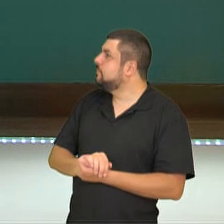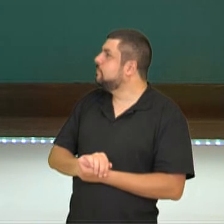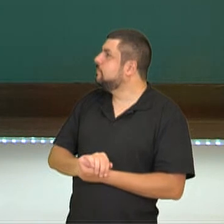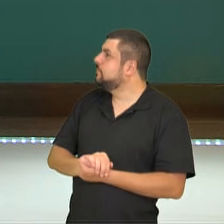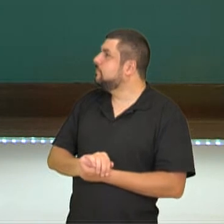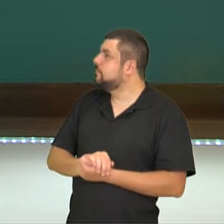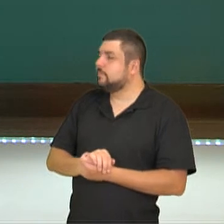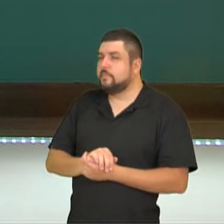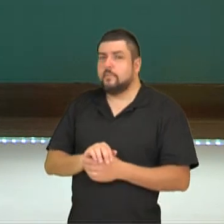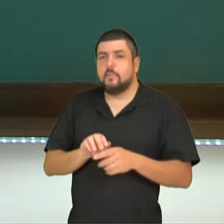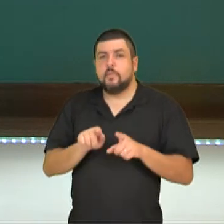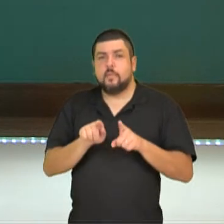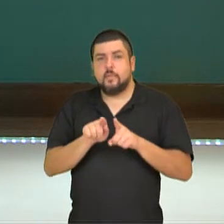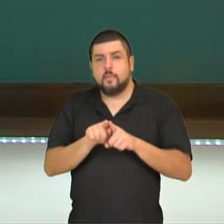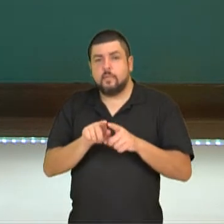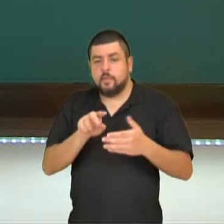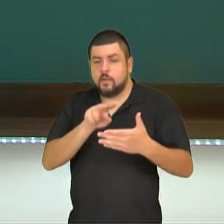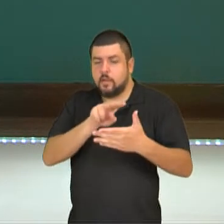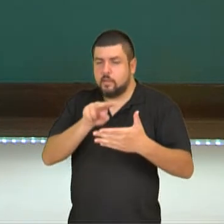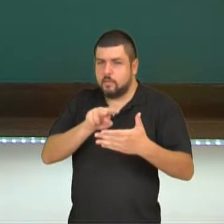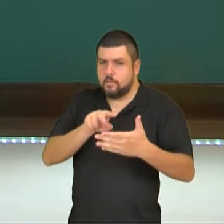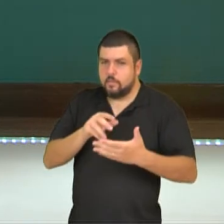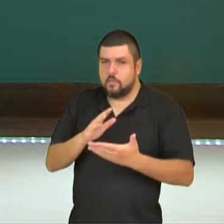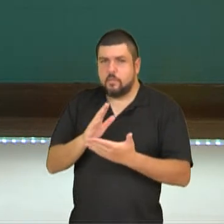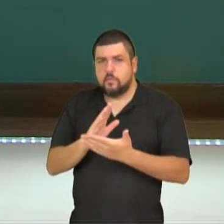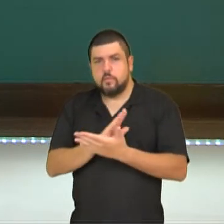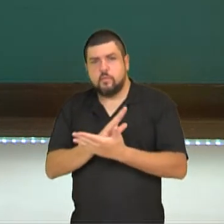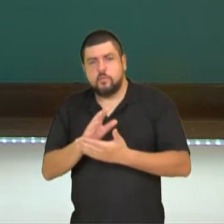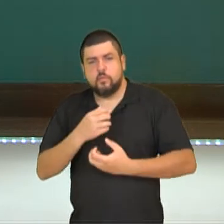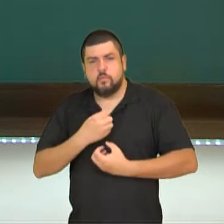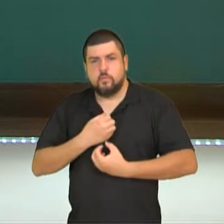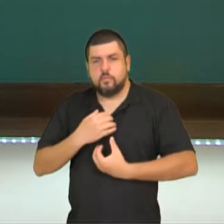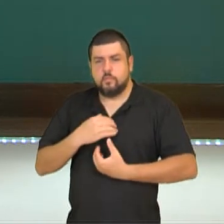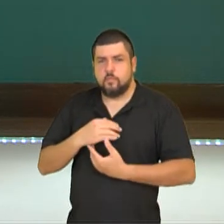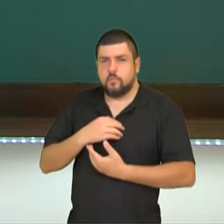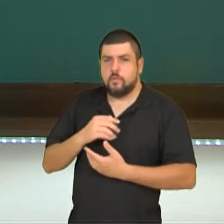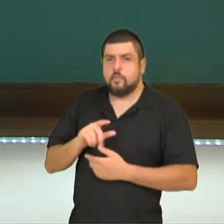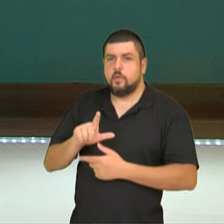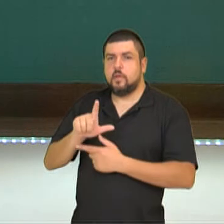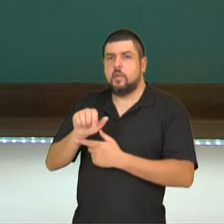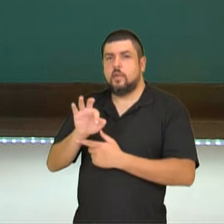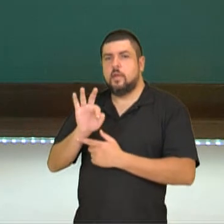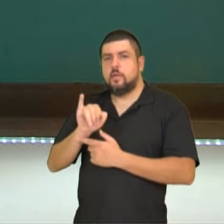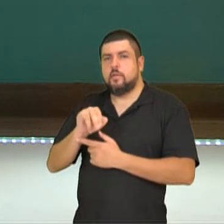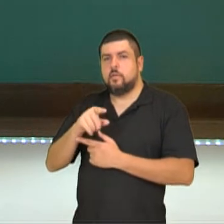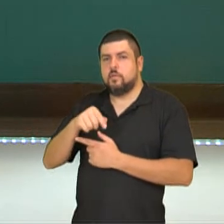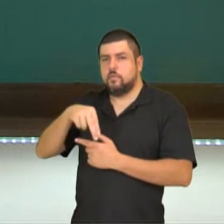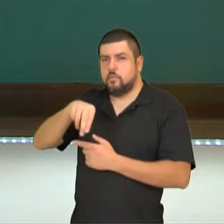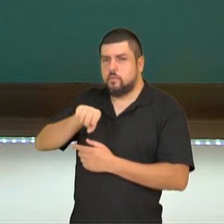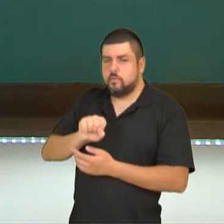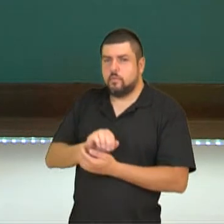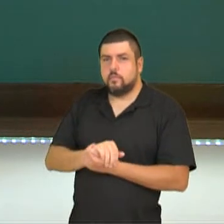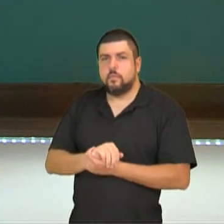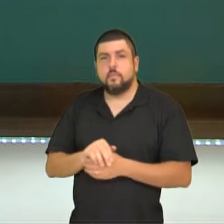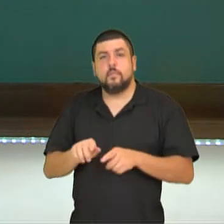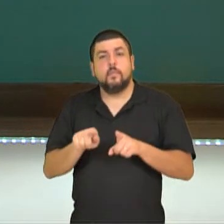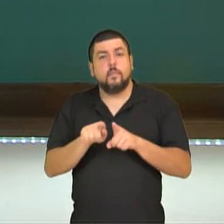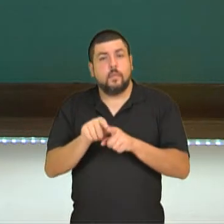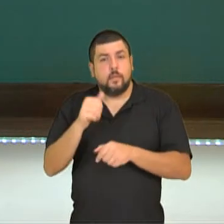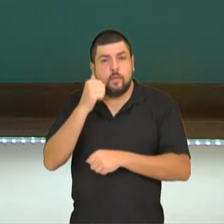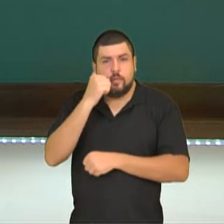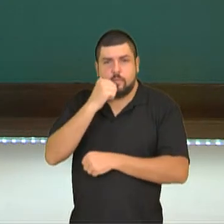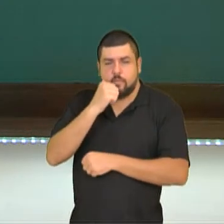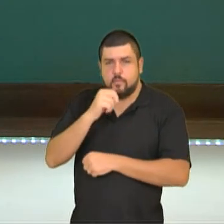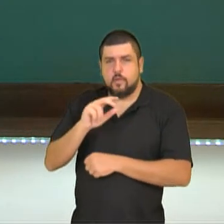de poetas latinos. Leemos e conhecemos uma poeta brasileira e paranaense, Helena